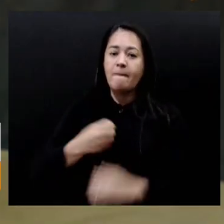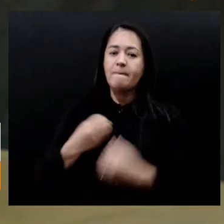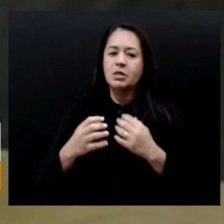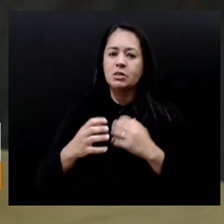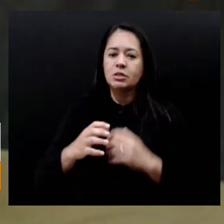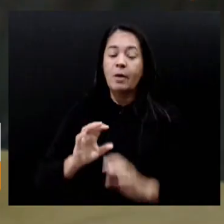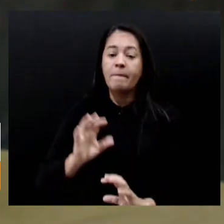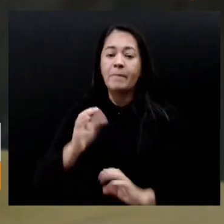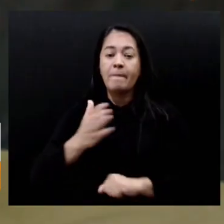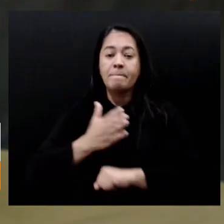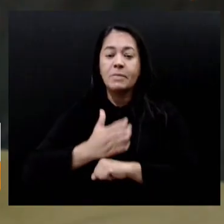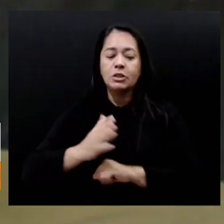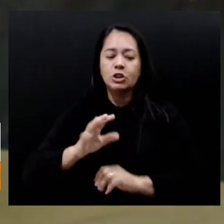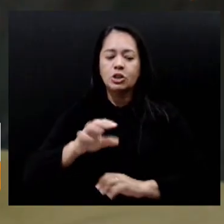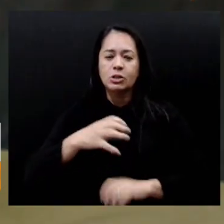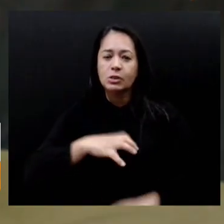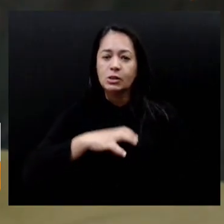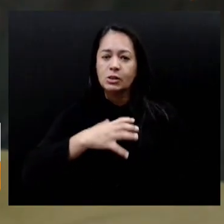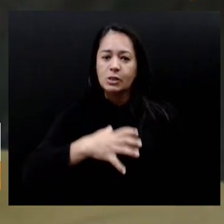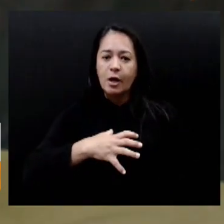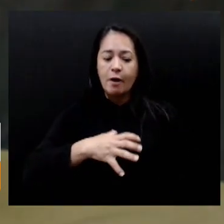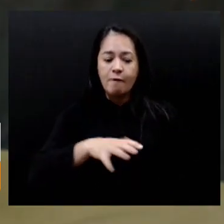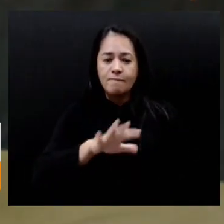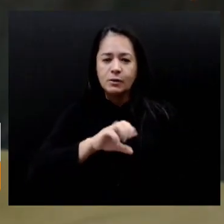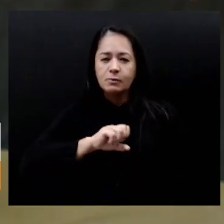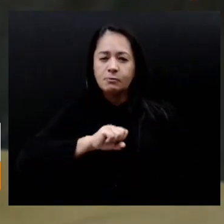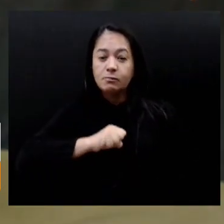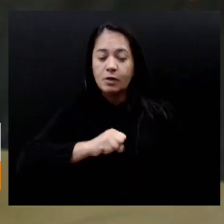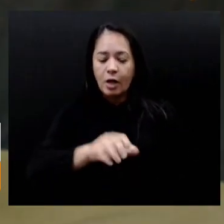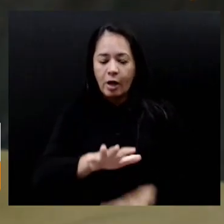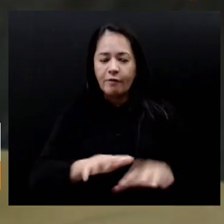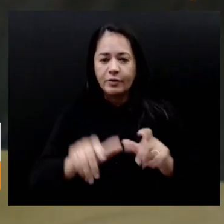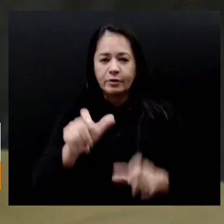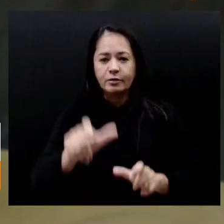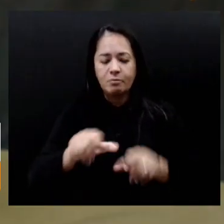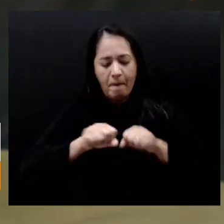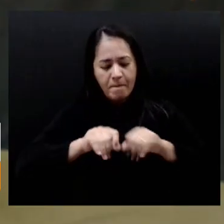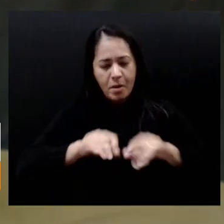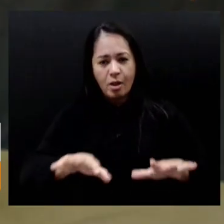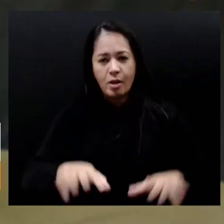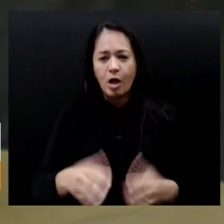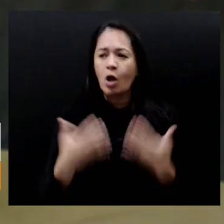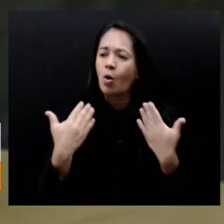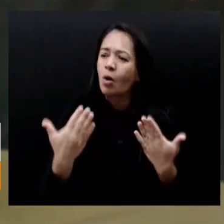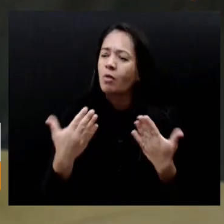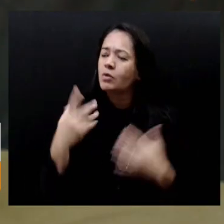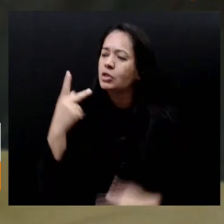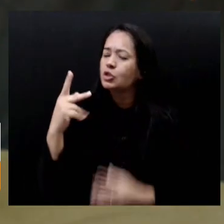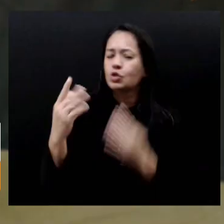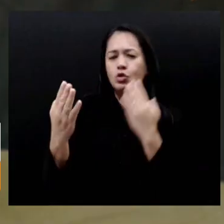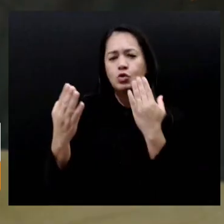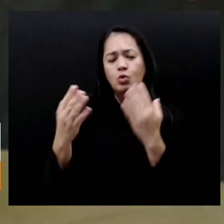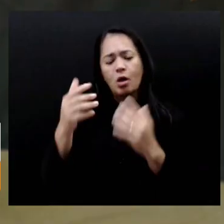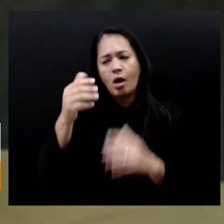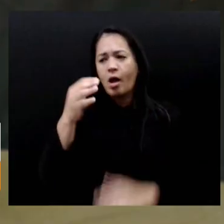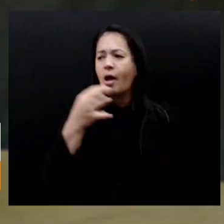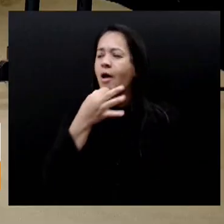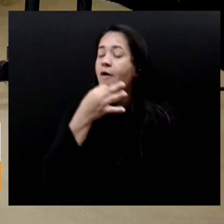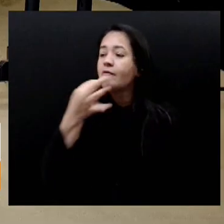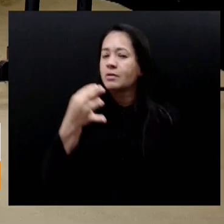nas pessoas ali. Qual que é a sua avaliação referente a isso no que diz a psicologia?